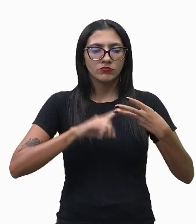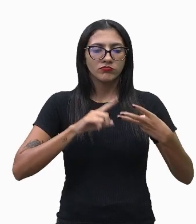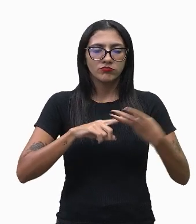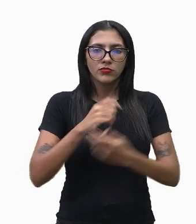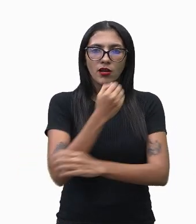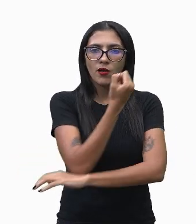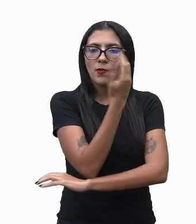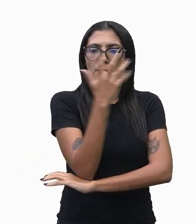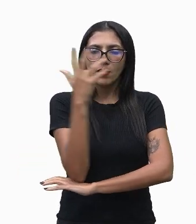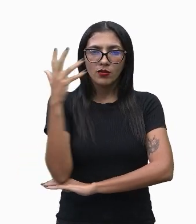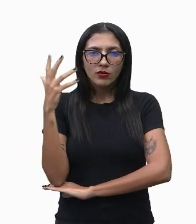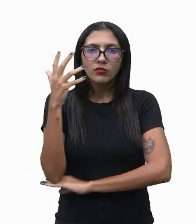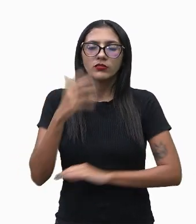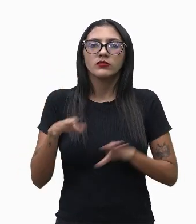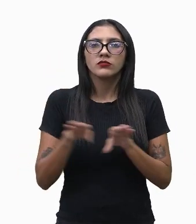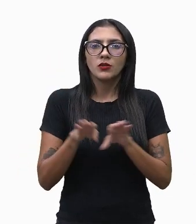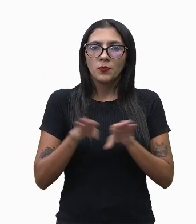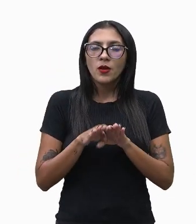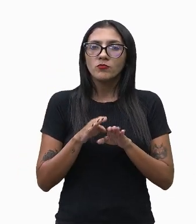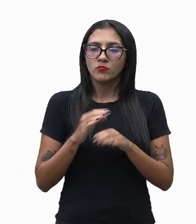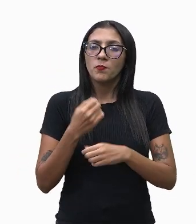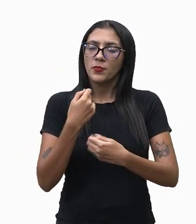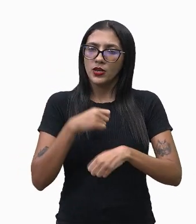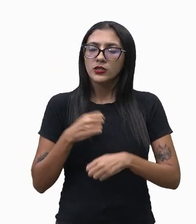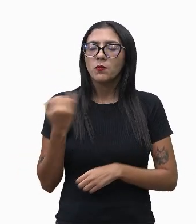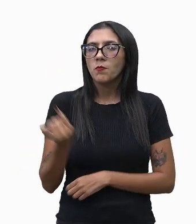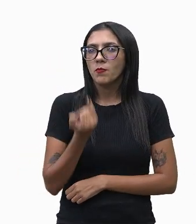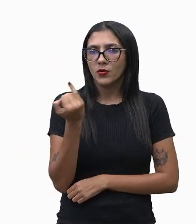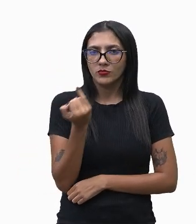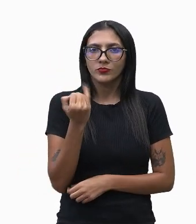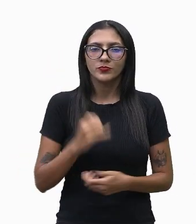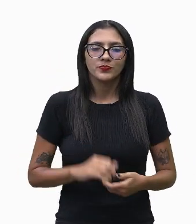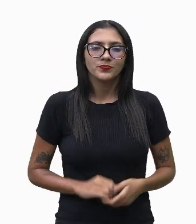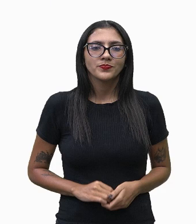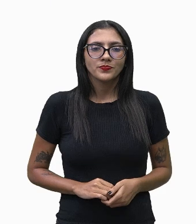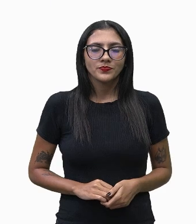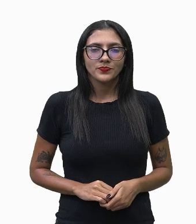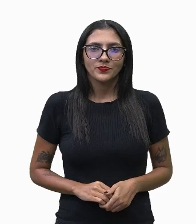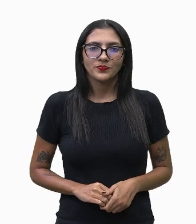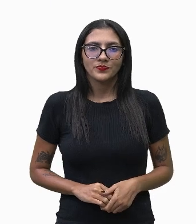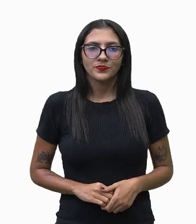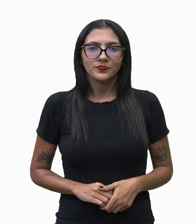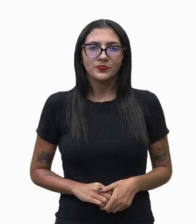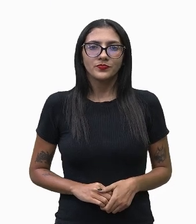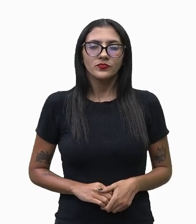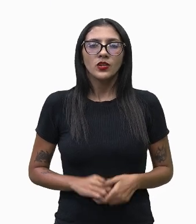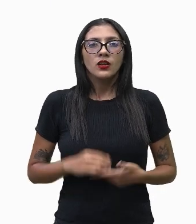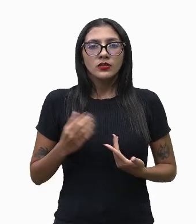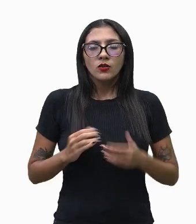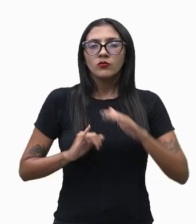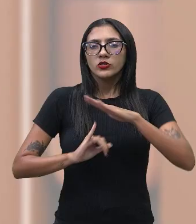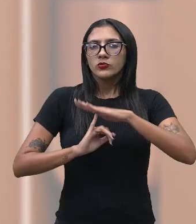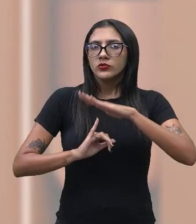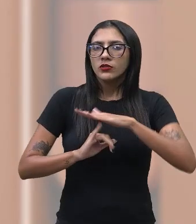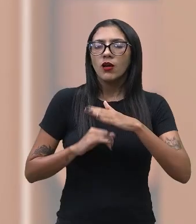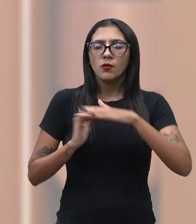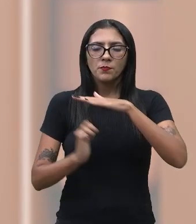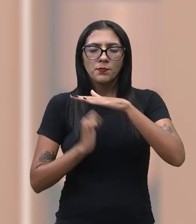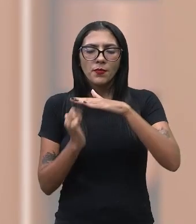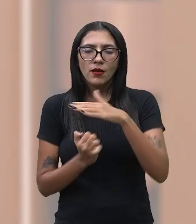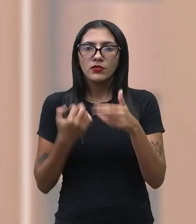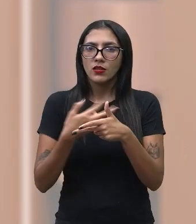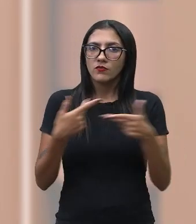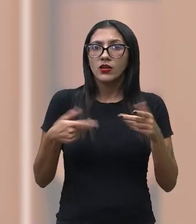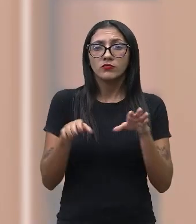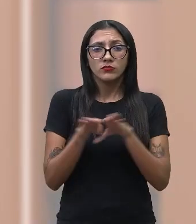Ele tem que ser ecologicamente correto. Então, as instituições, as empresas, né, e até